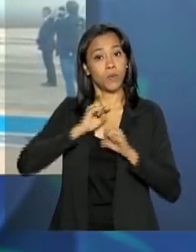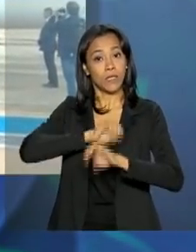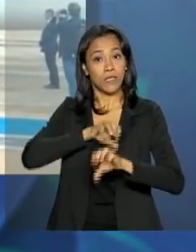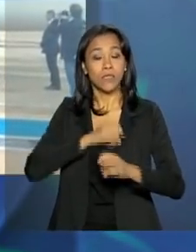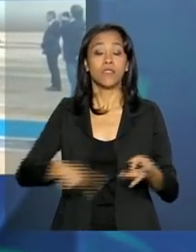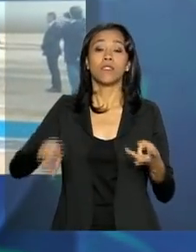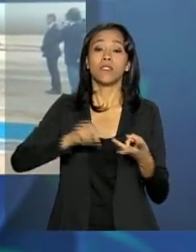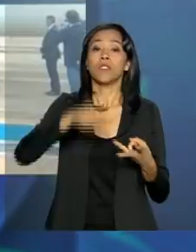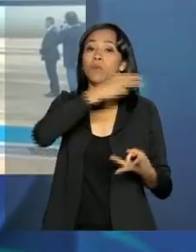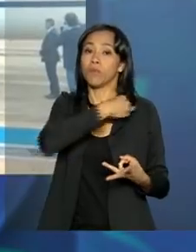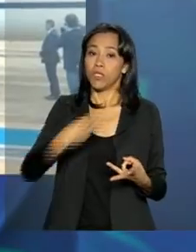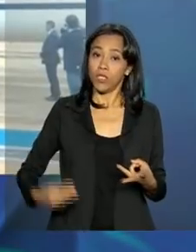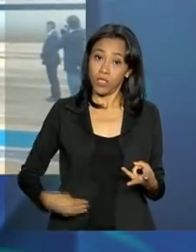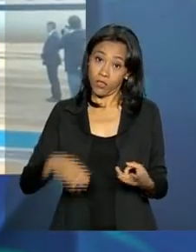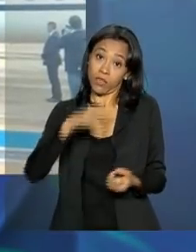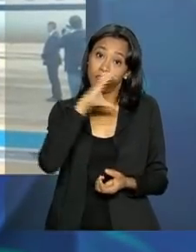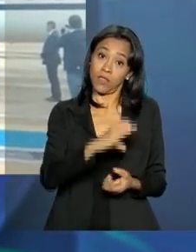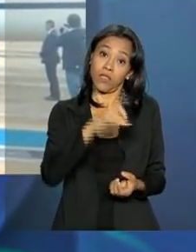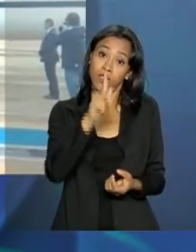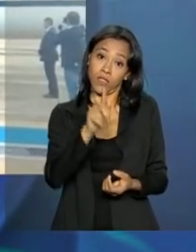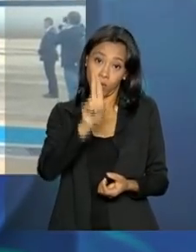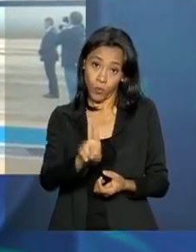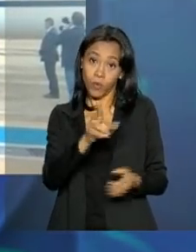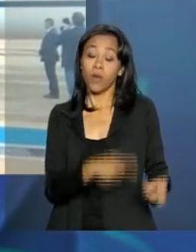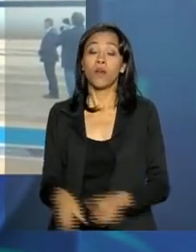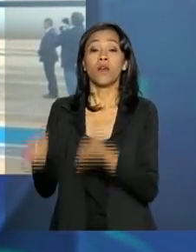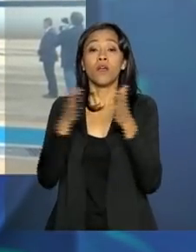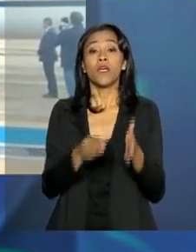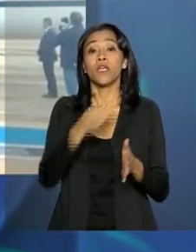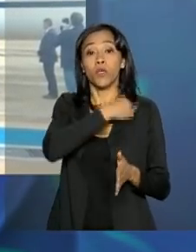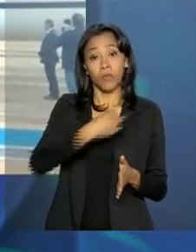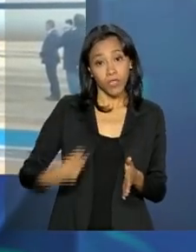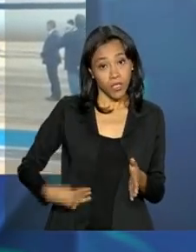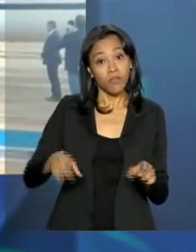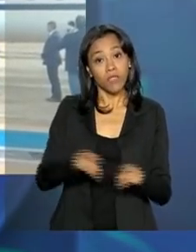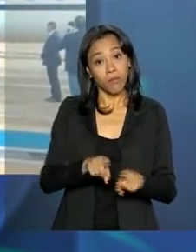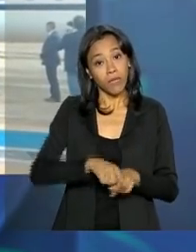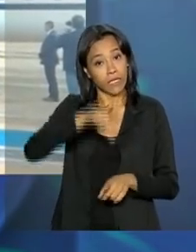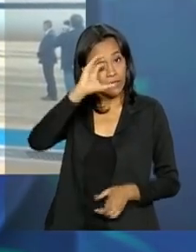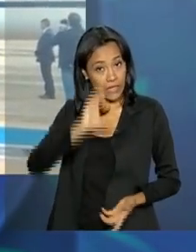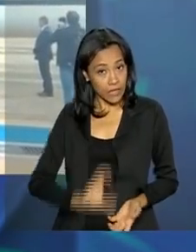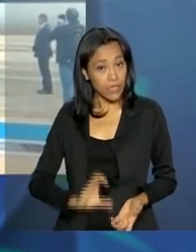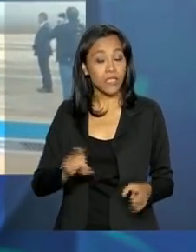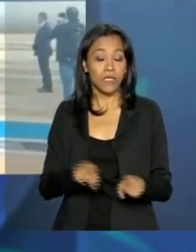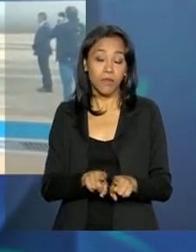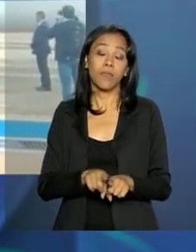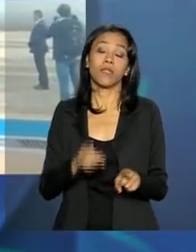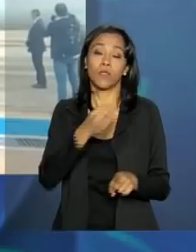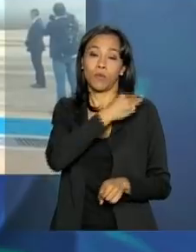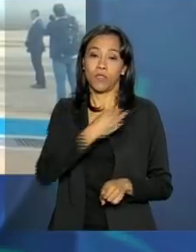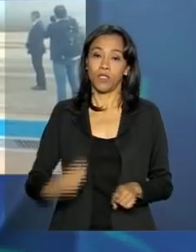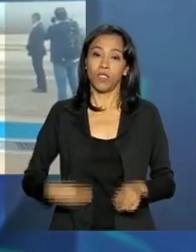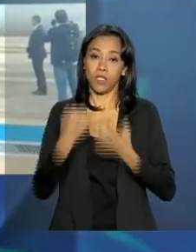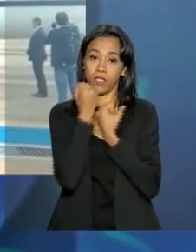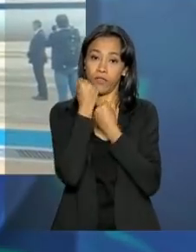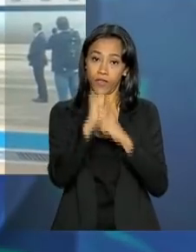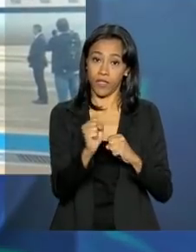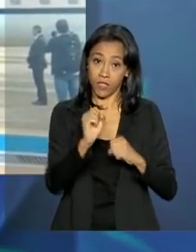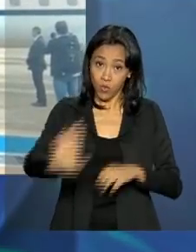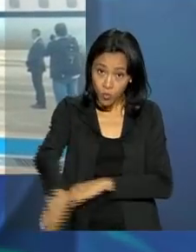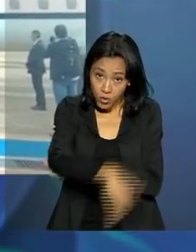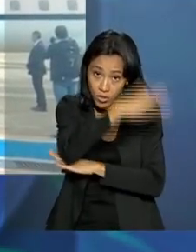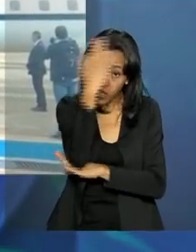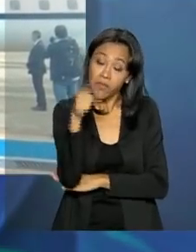o ministro da Controladoria Geral da União e também o ministro da Cidadania, além do ministro da Defesa. E durante o dia você